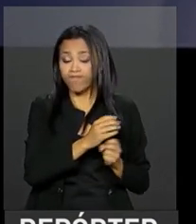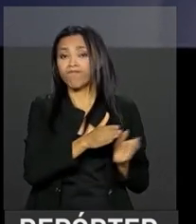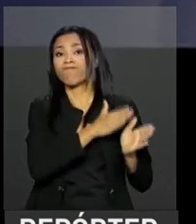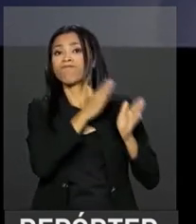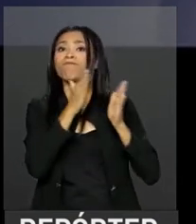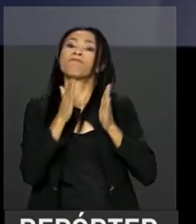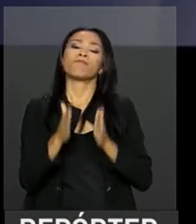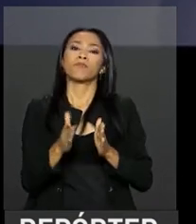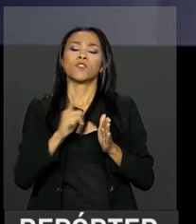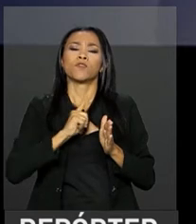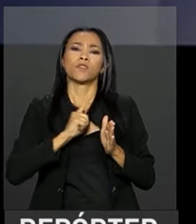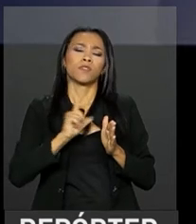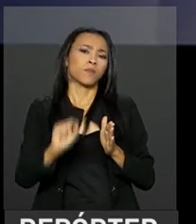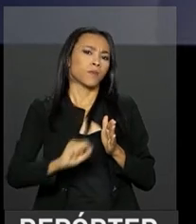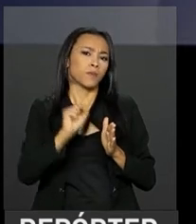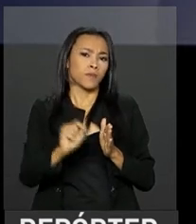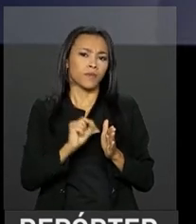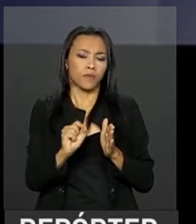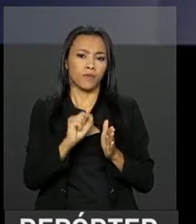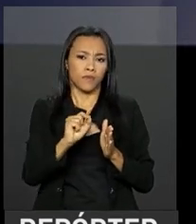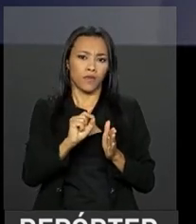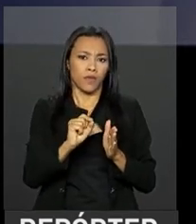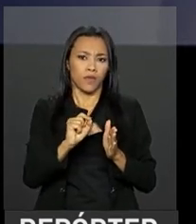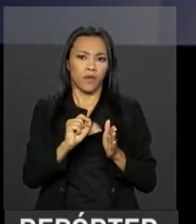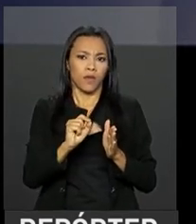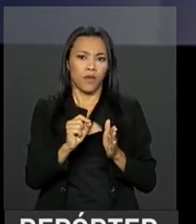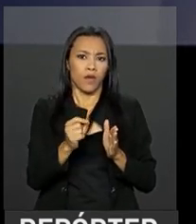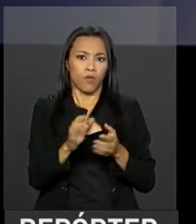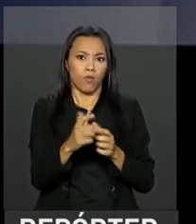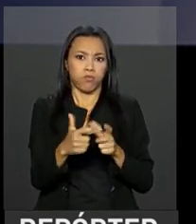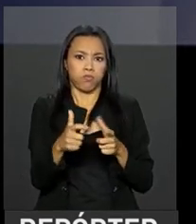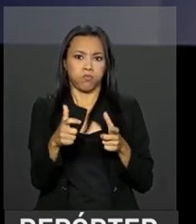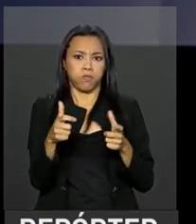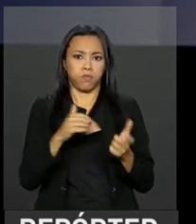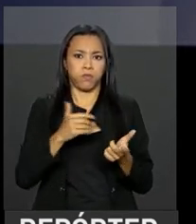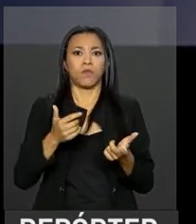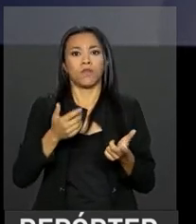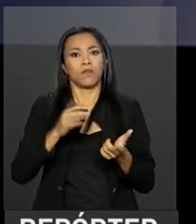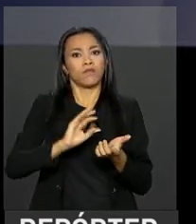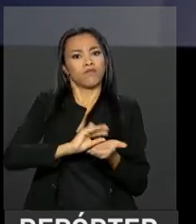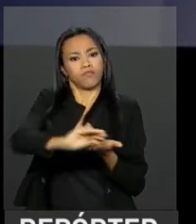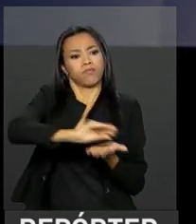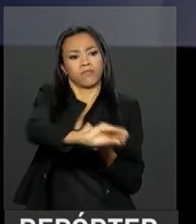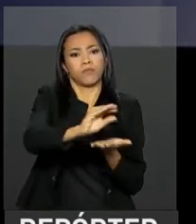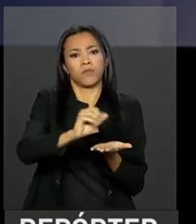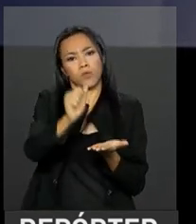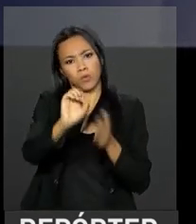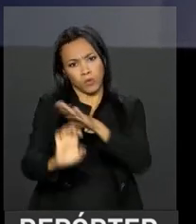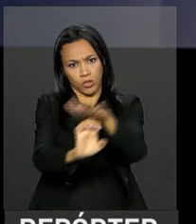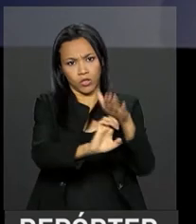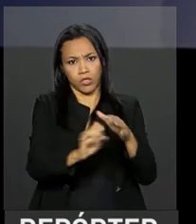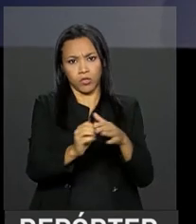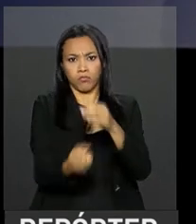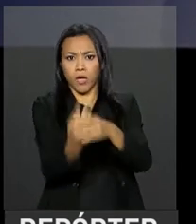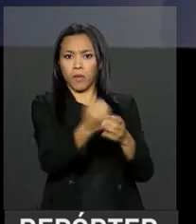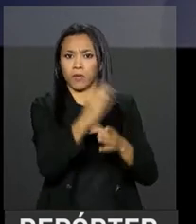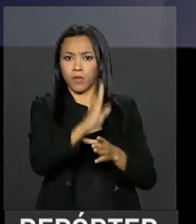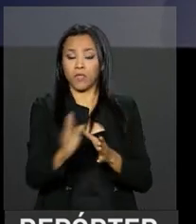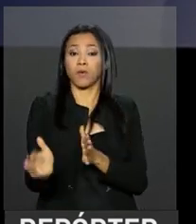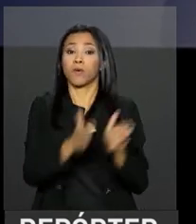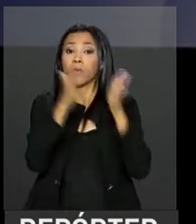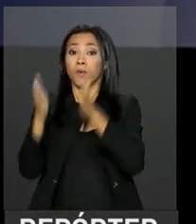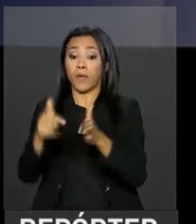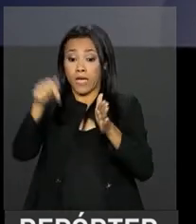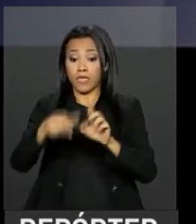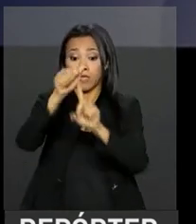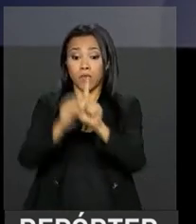Tivemos o crescimento do investimento externo no Brasil. Nós agora, neste mês, acumulamos